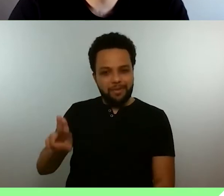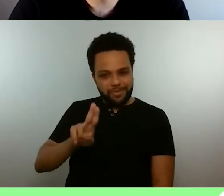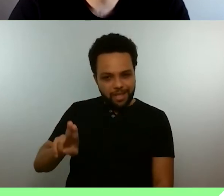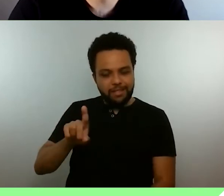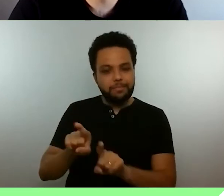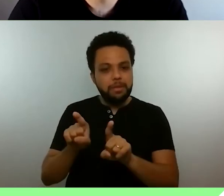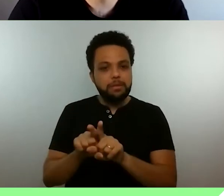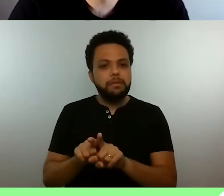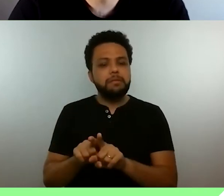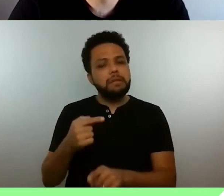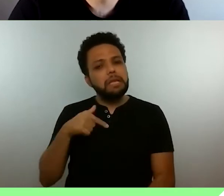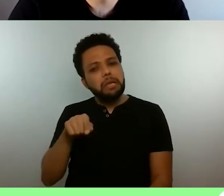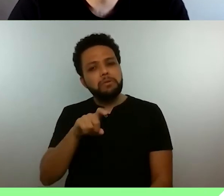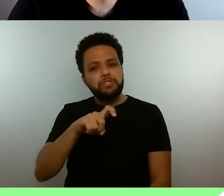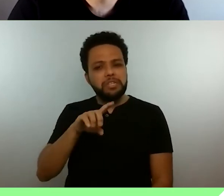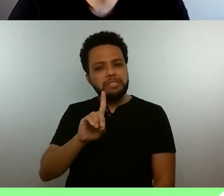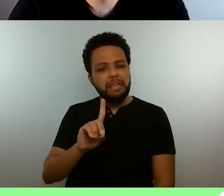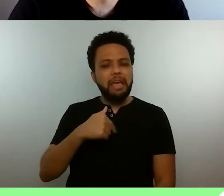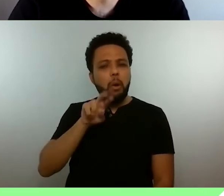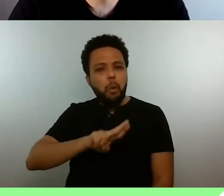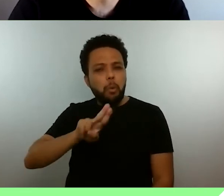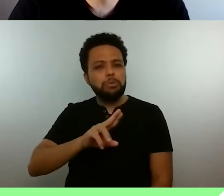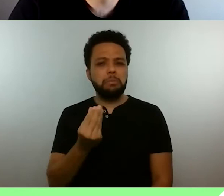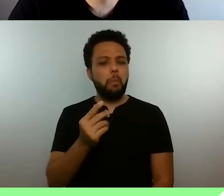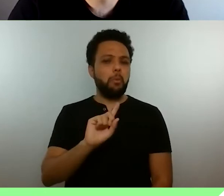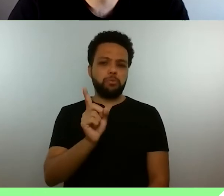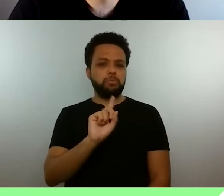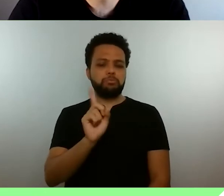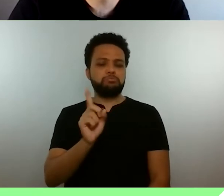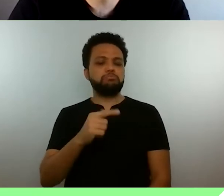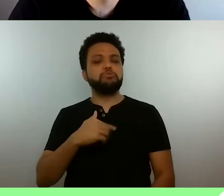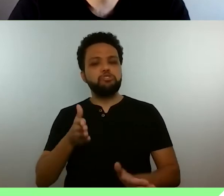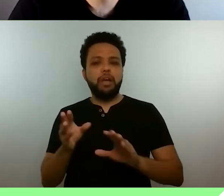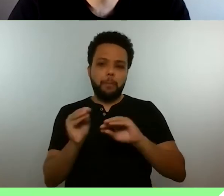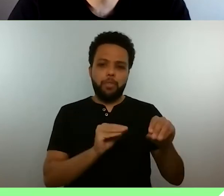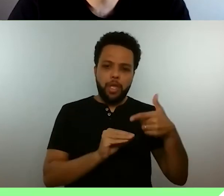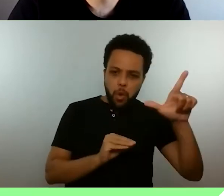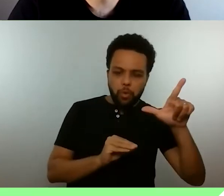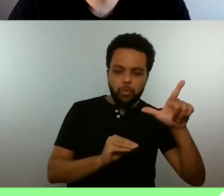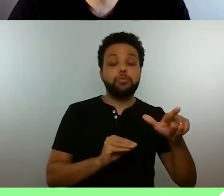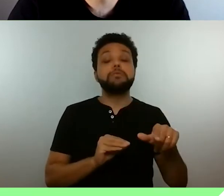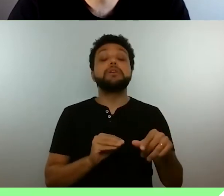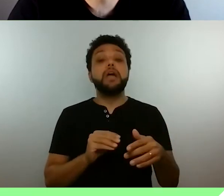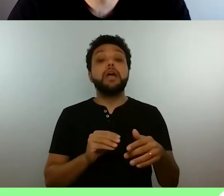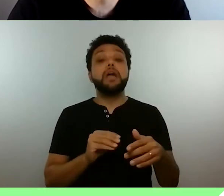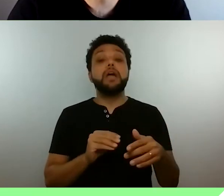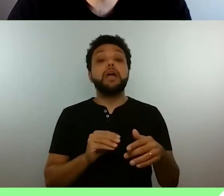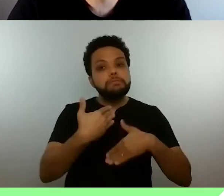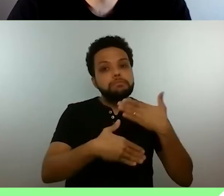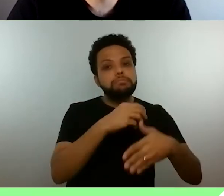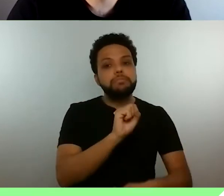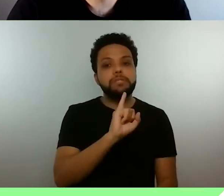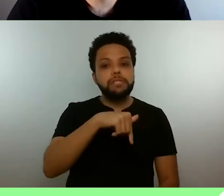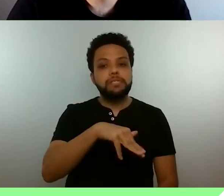não fiquei muito tempo no XD, não. Daí eu já fui pro Figma, e ali eu comecei a me desenvolver como